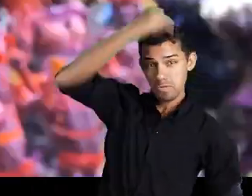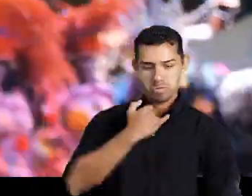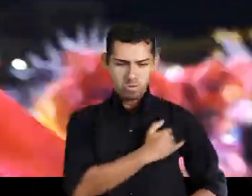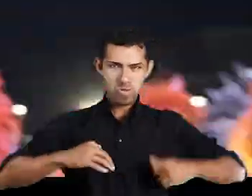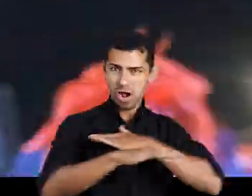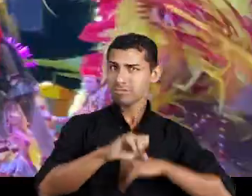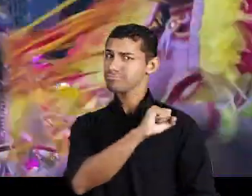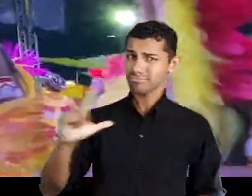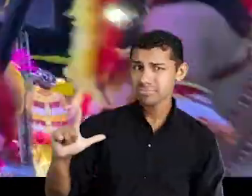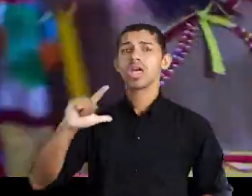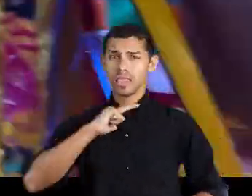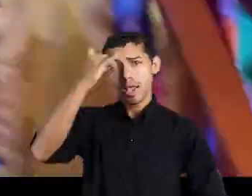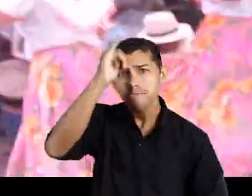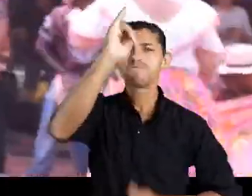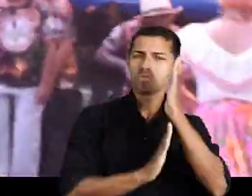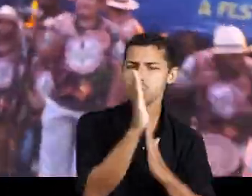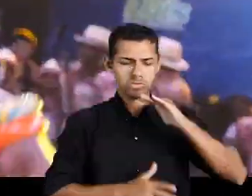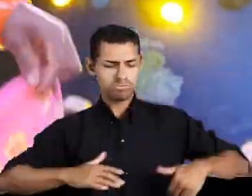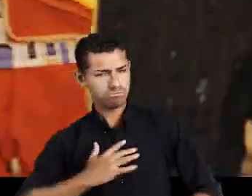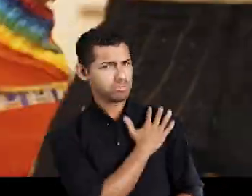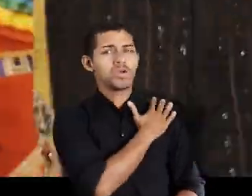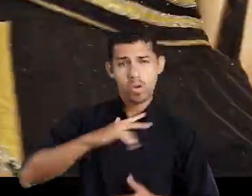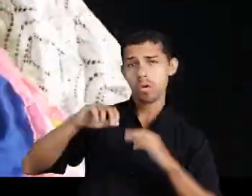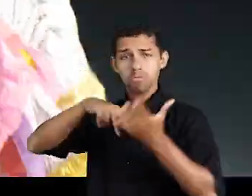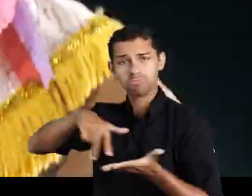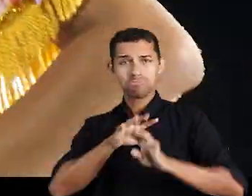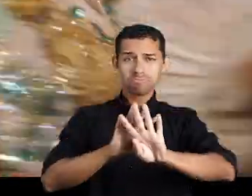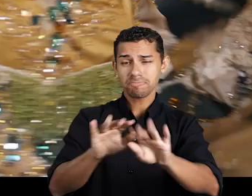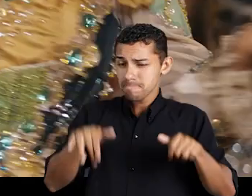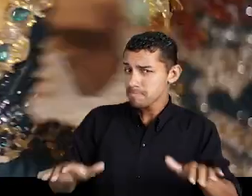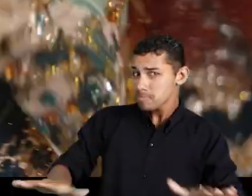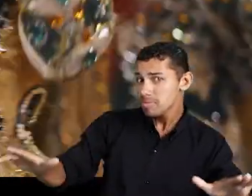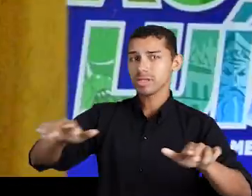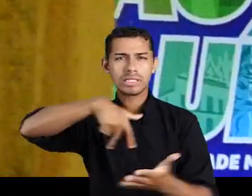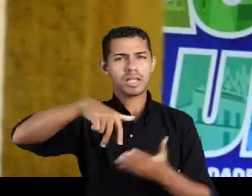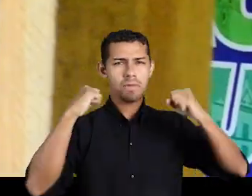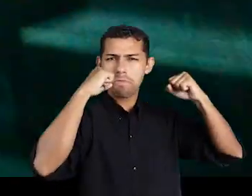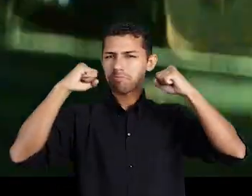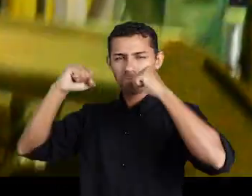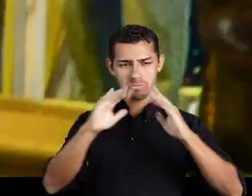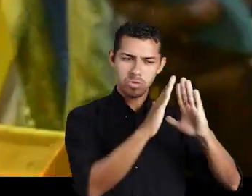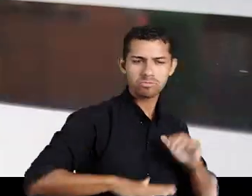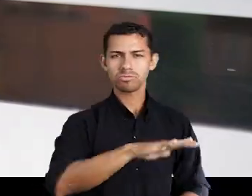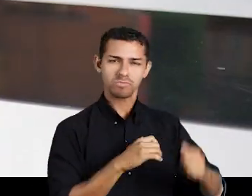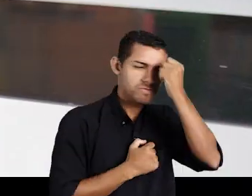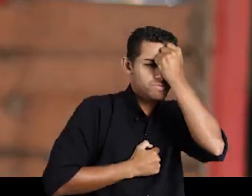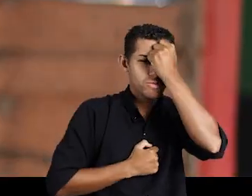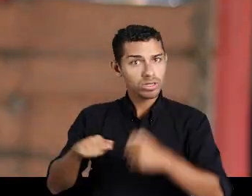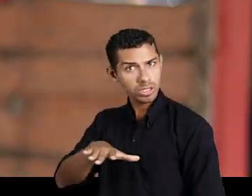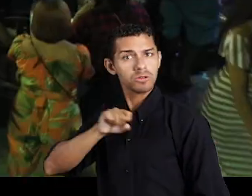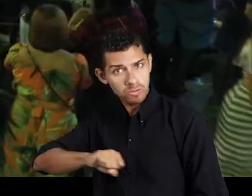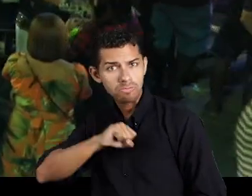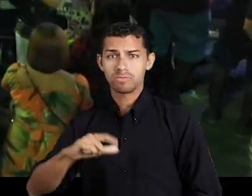São João em São Luís. Tem bumba meu boi, tambor de crioula, quadrilha, cacuriá, dança portuguesa, o tradicional barracão do forró e o